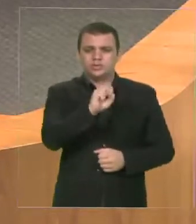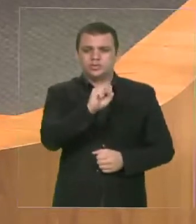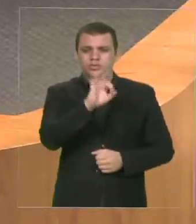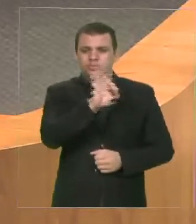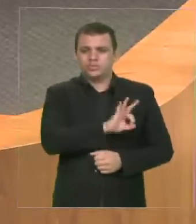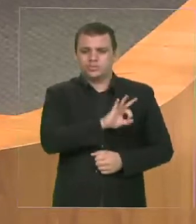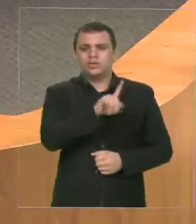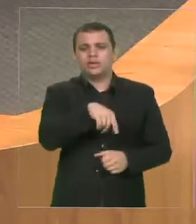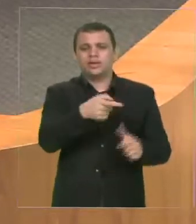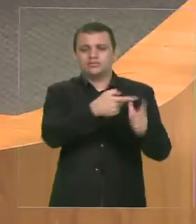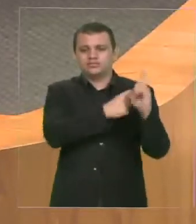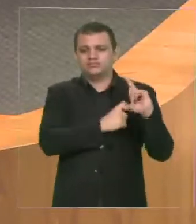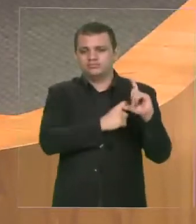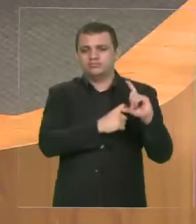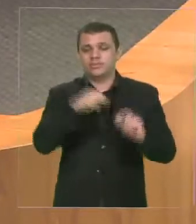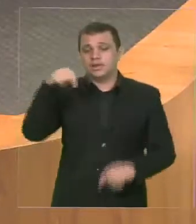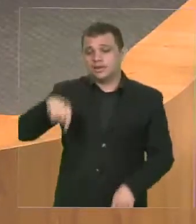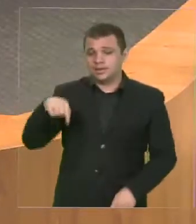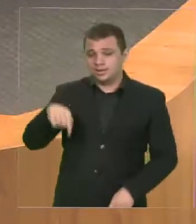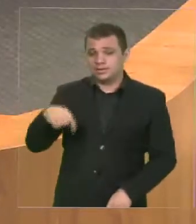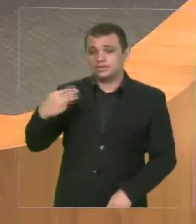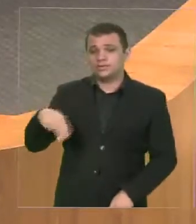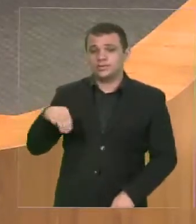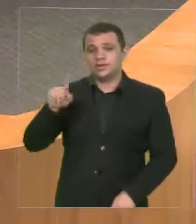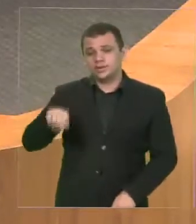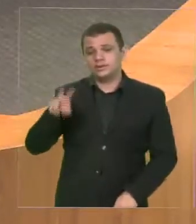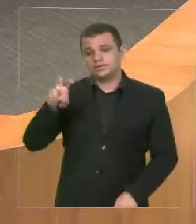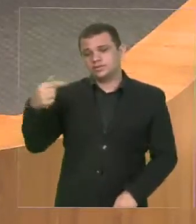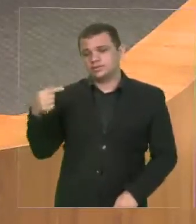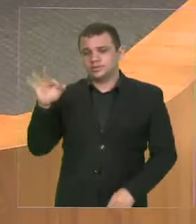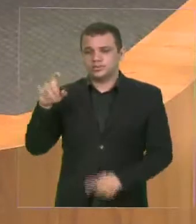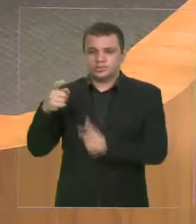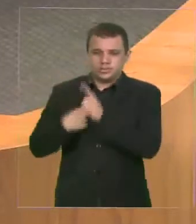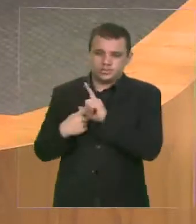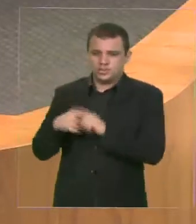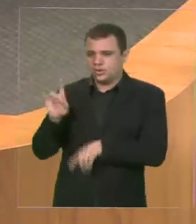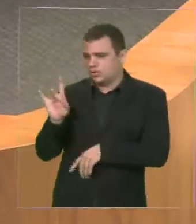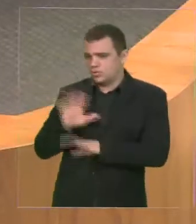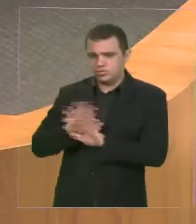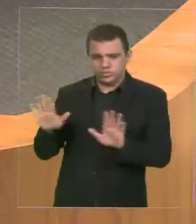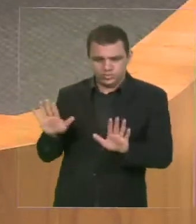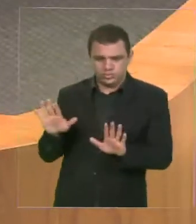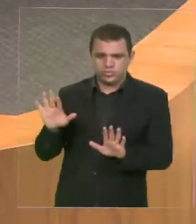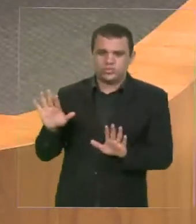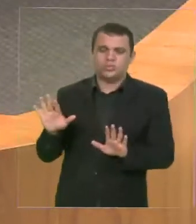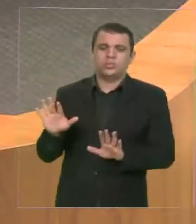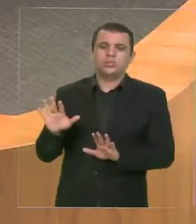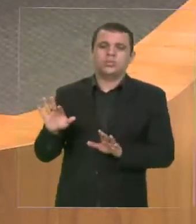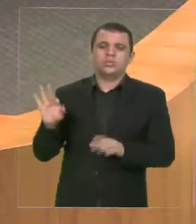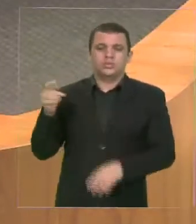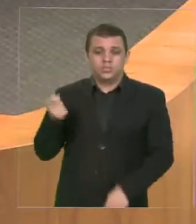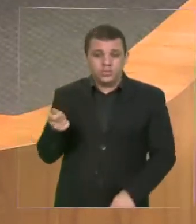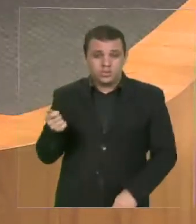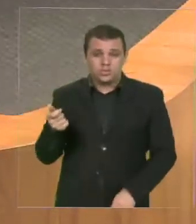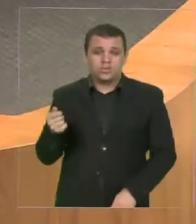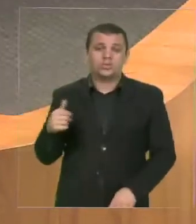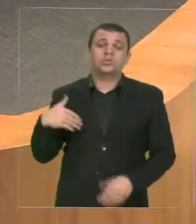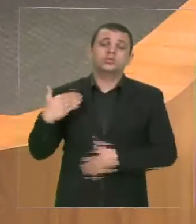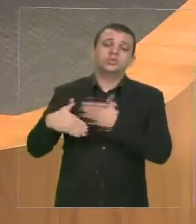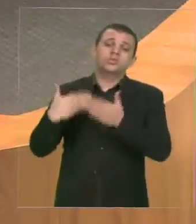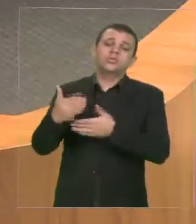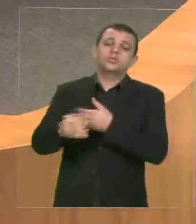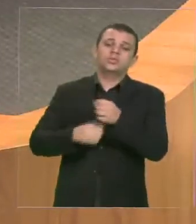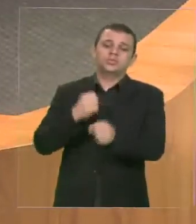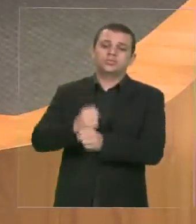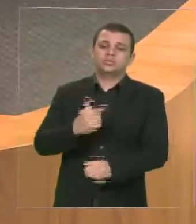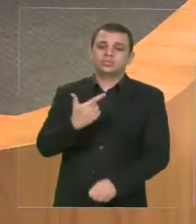o Estado do Maranhão, herdou de forma muito positiva o Estado do Maranhão, com dívida de apenas 57%. No final de 2015, essas